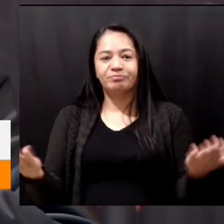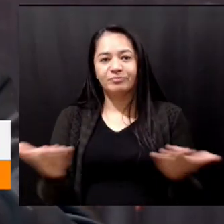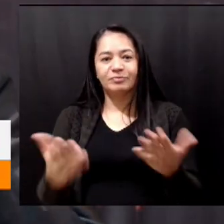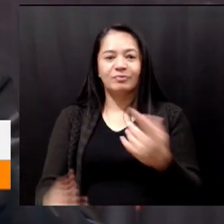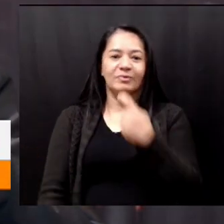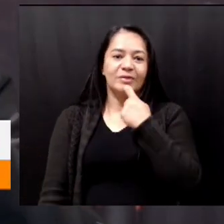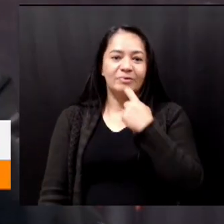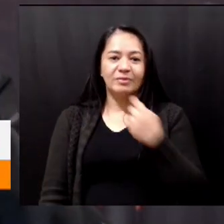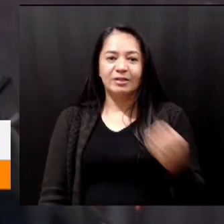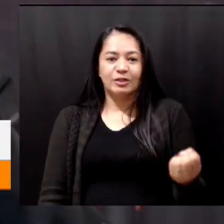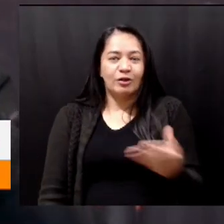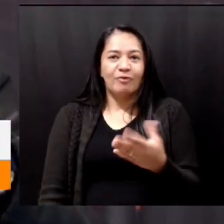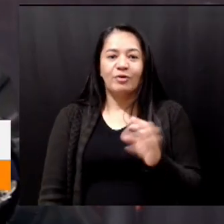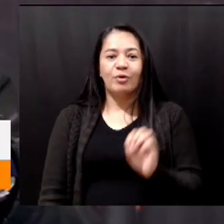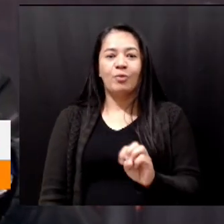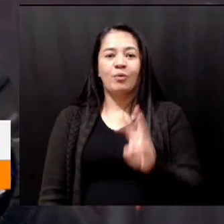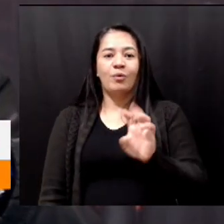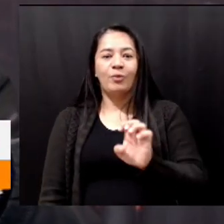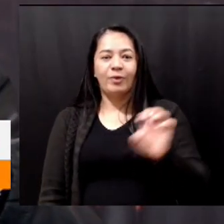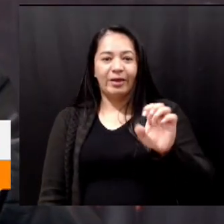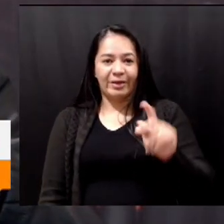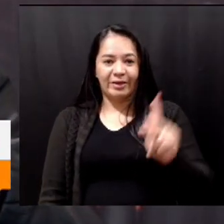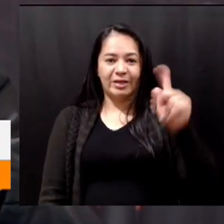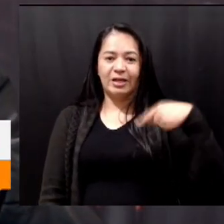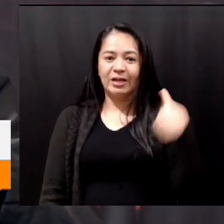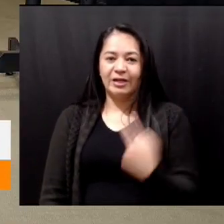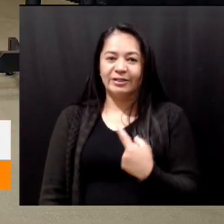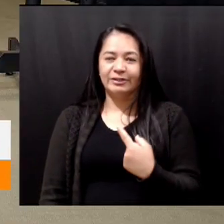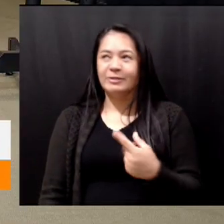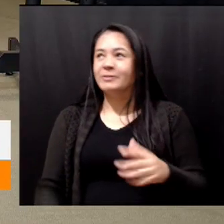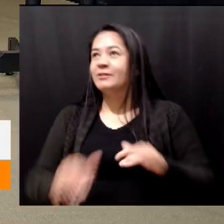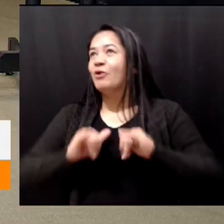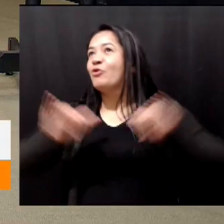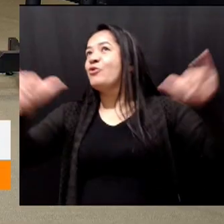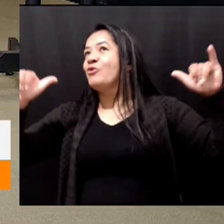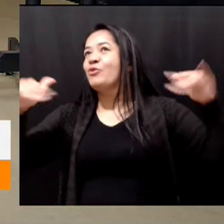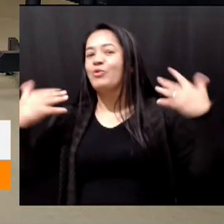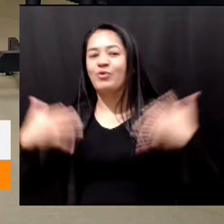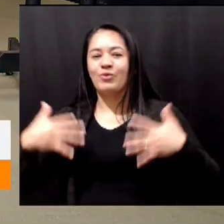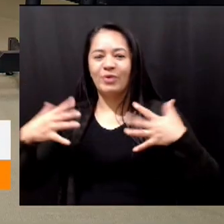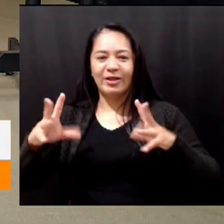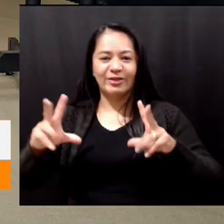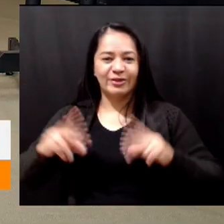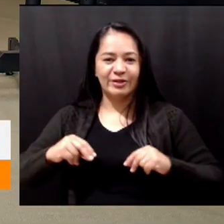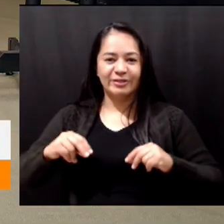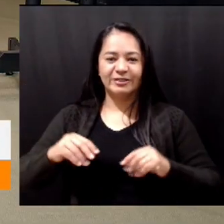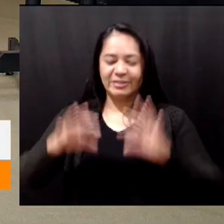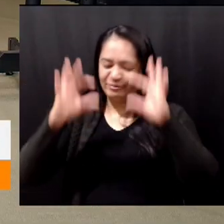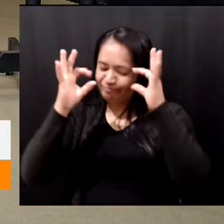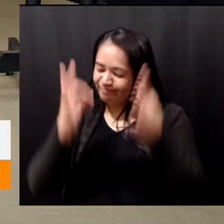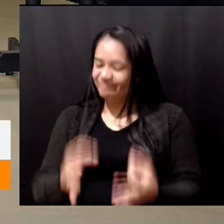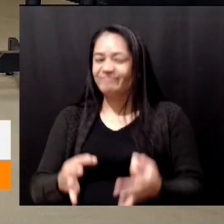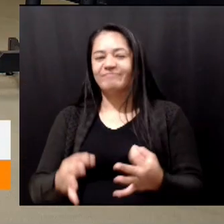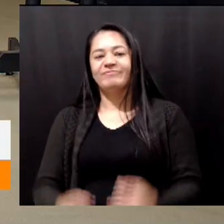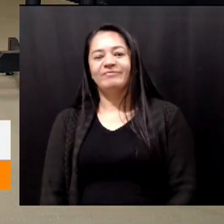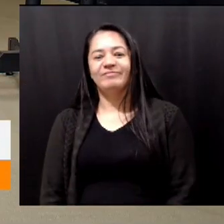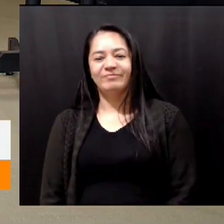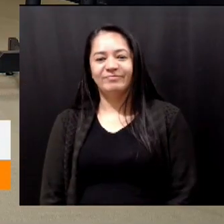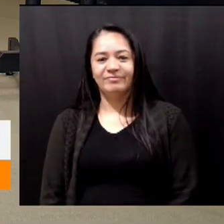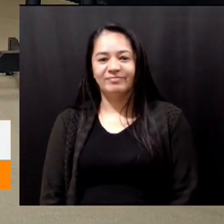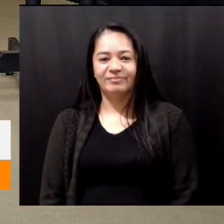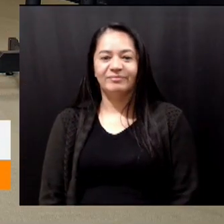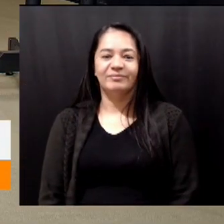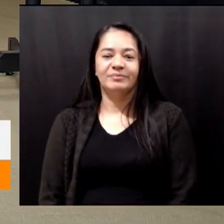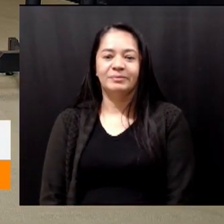foi a nossa cacarejada. Uau, hein? Funcionou. Funcionou, né, Eduardo? Demais, Funcionou. Demais.